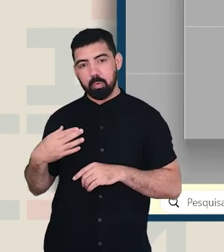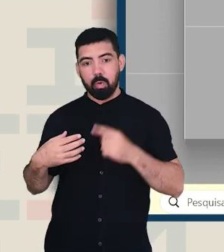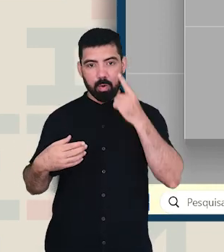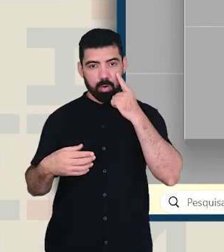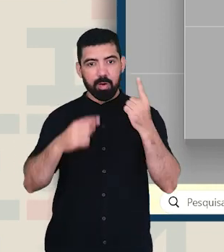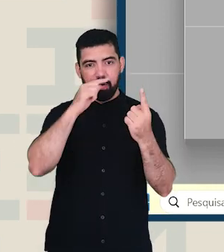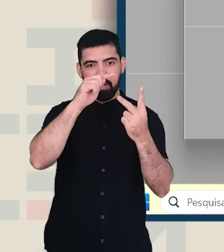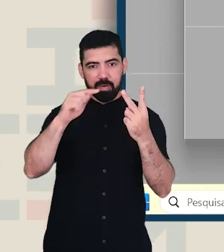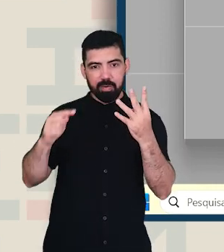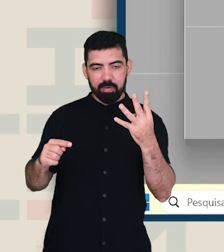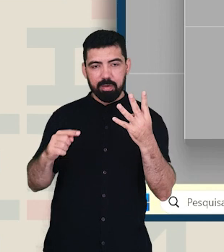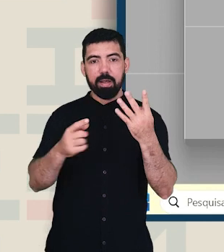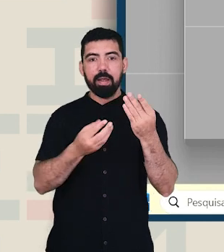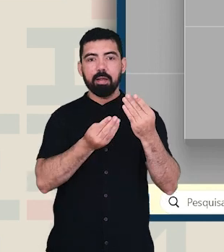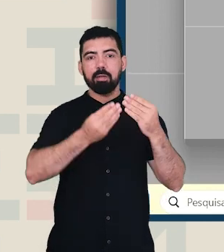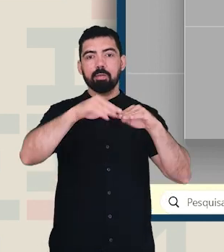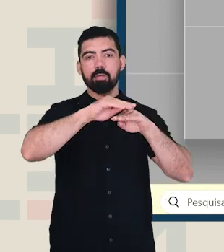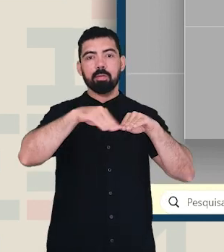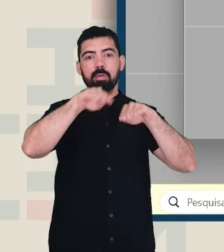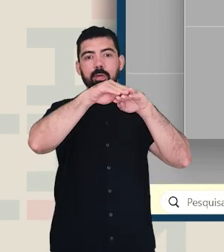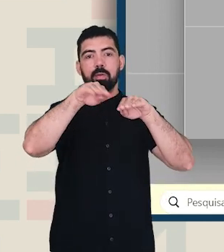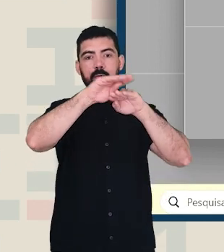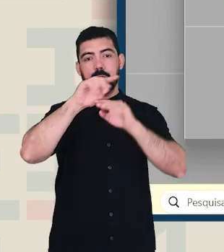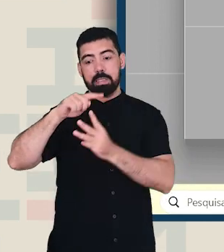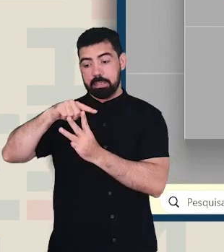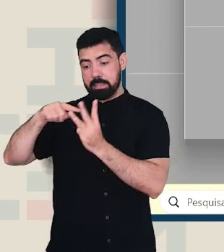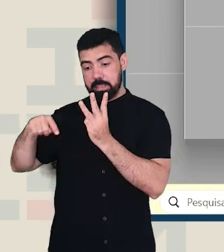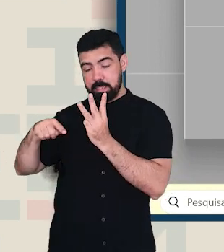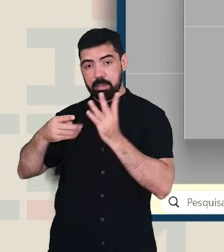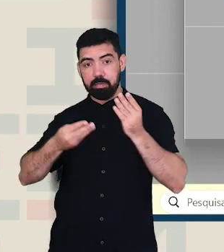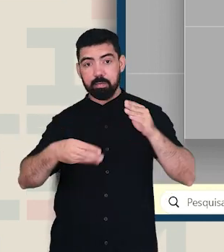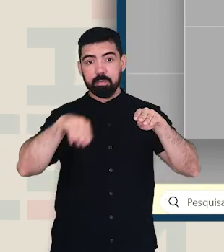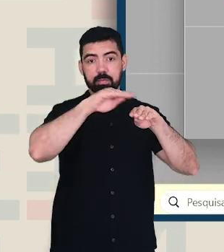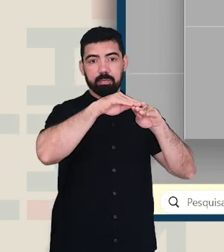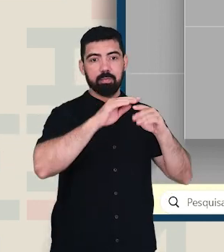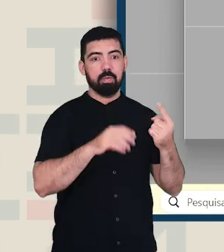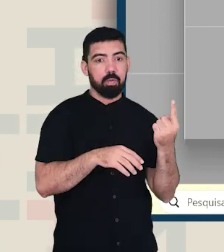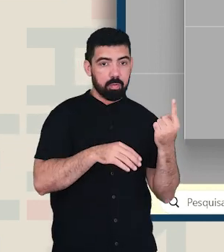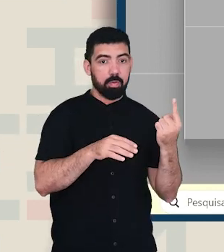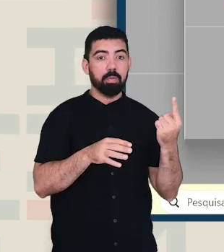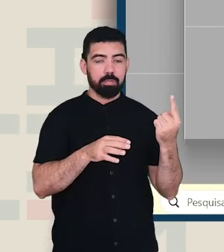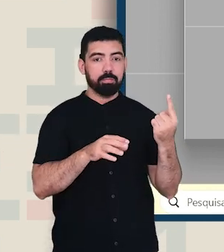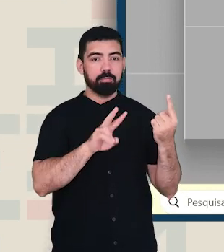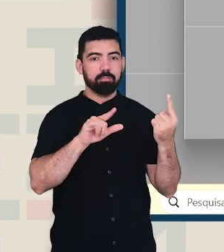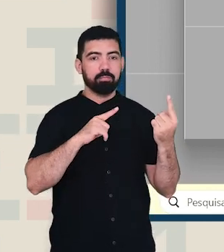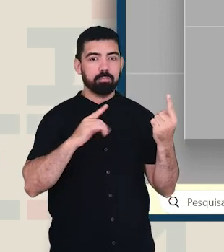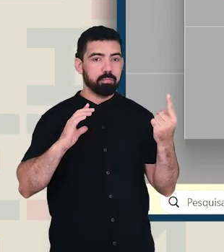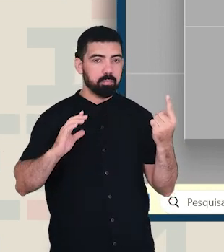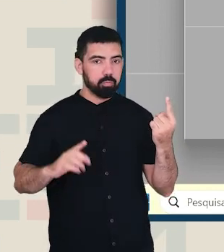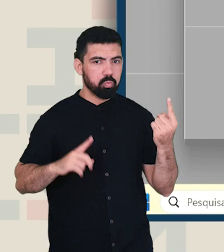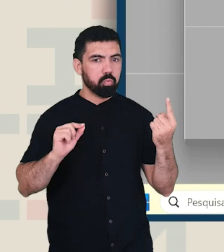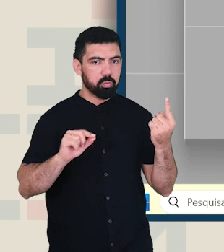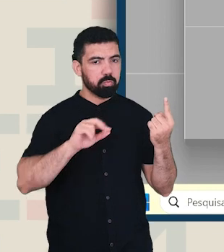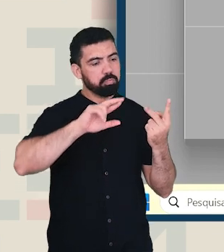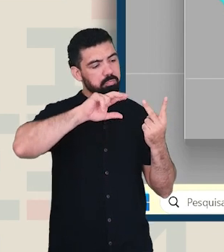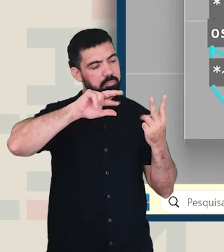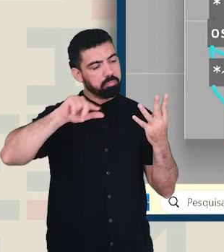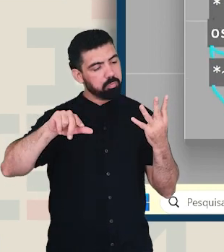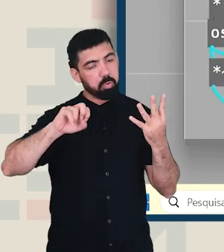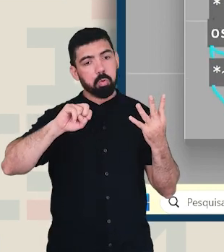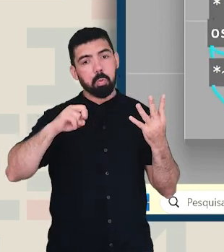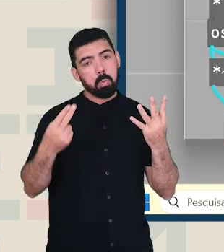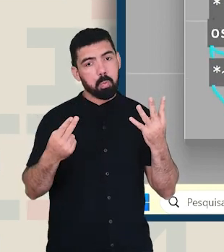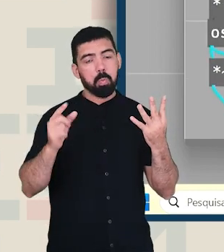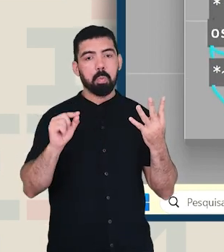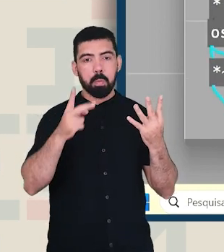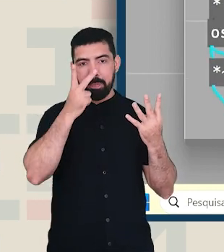então é a adição de 3 sínteses aditivas que se comportarão ou em diferentes momentos